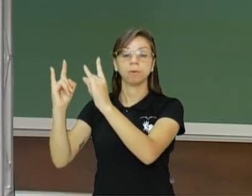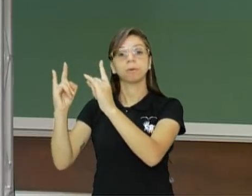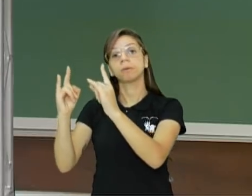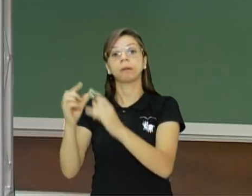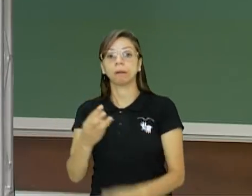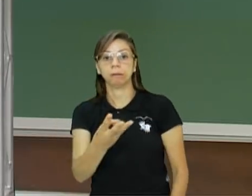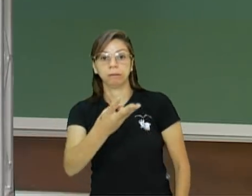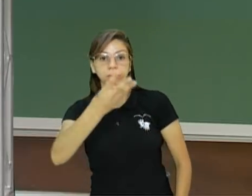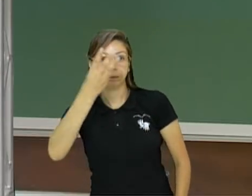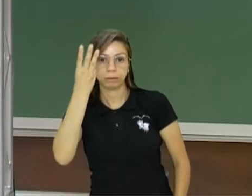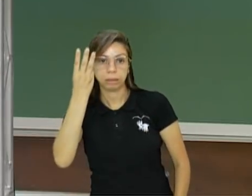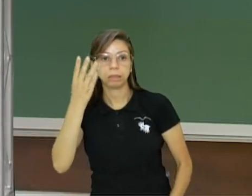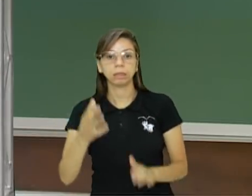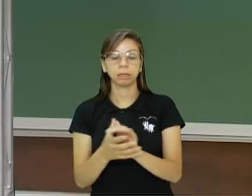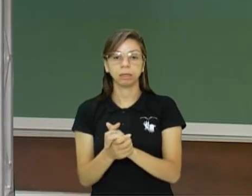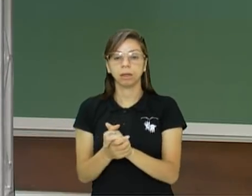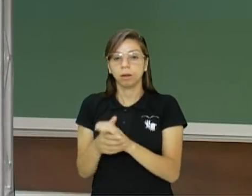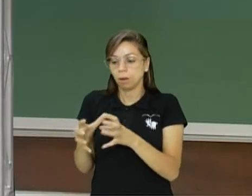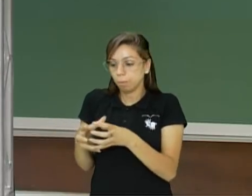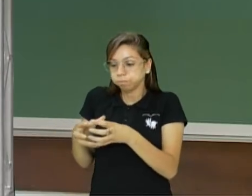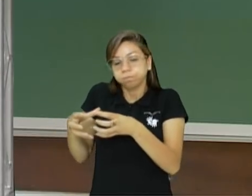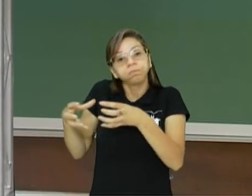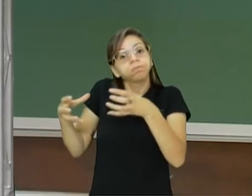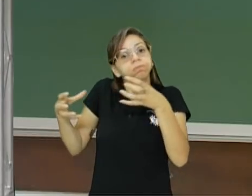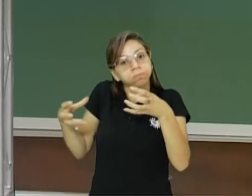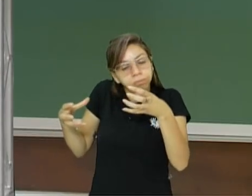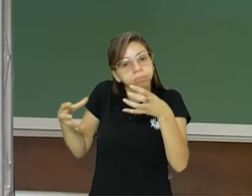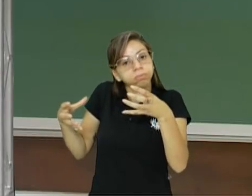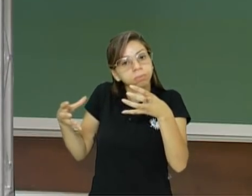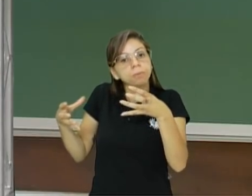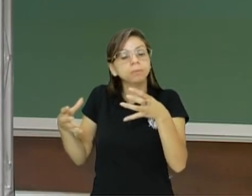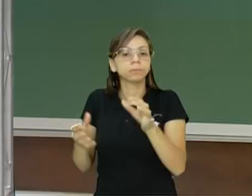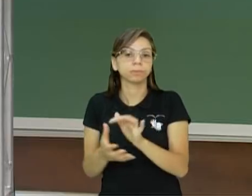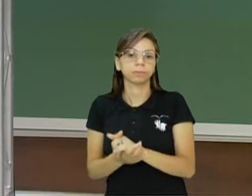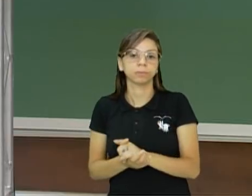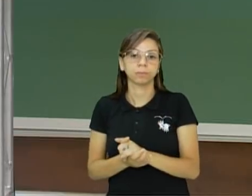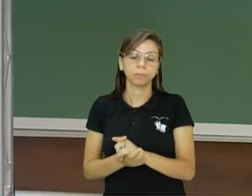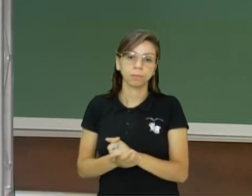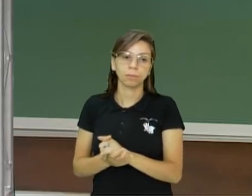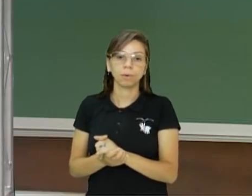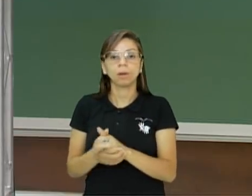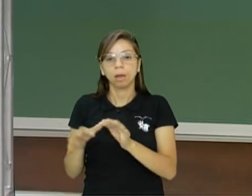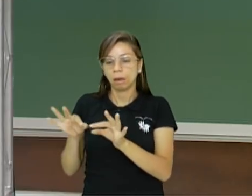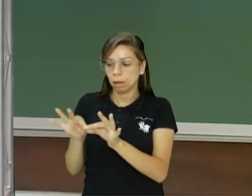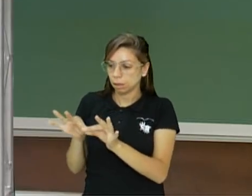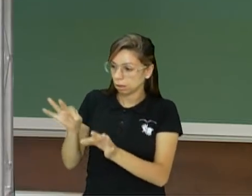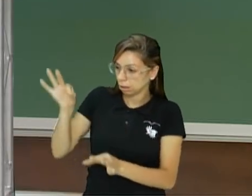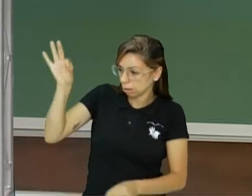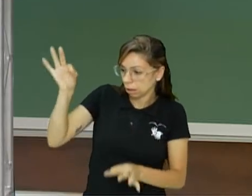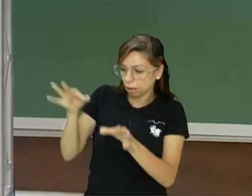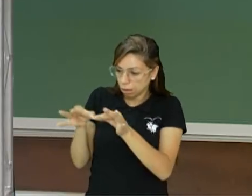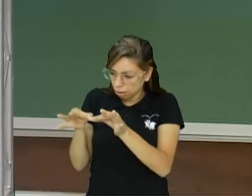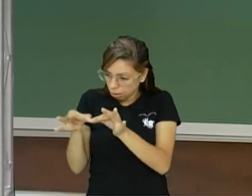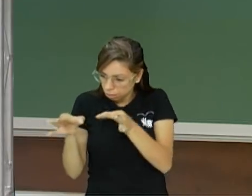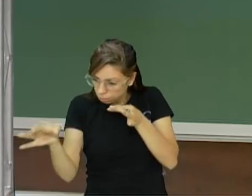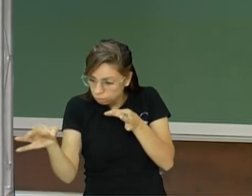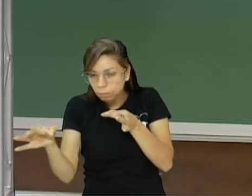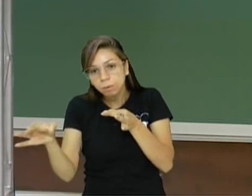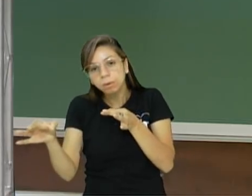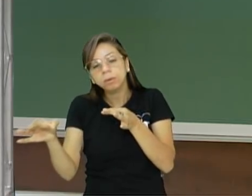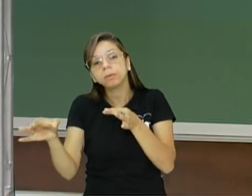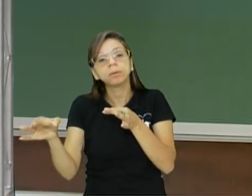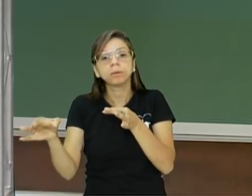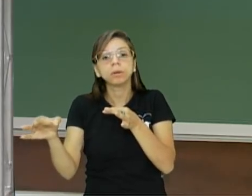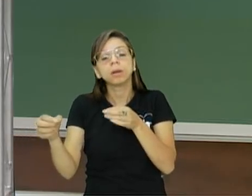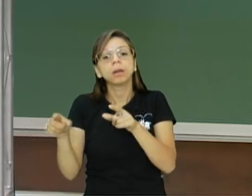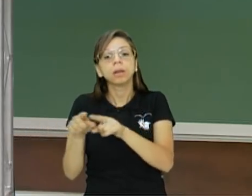3 dimensões, ele tem um volume, ele ocupa lugar no espaço. Ele tem comprimento, largura e